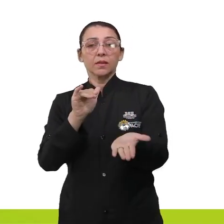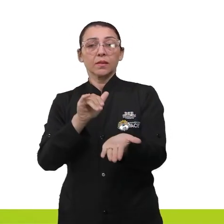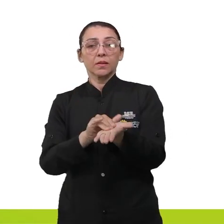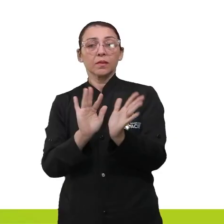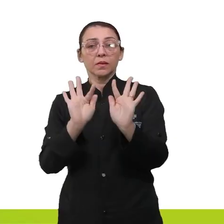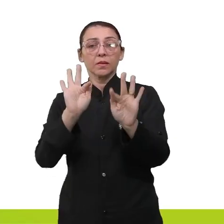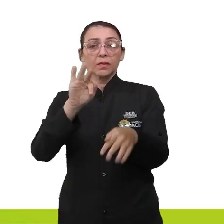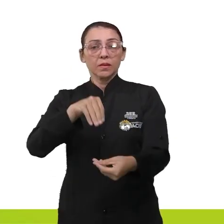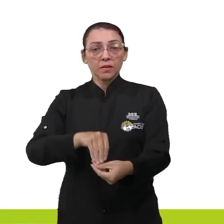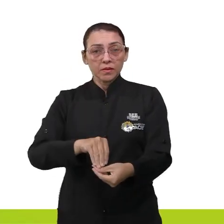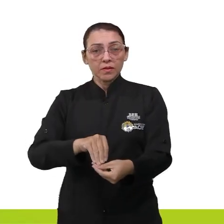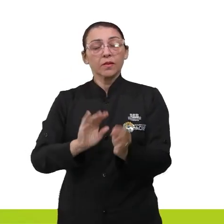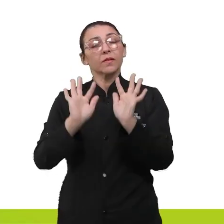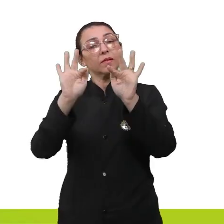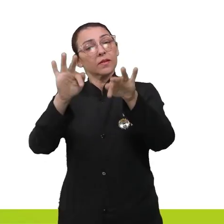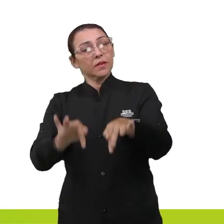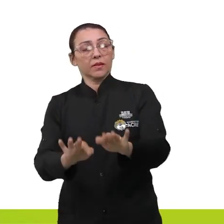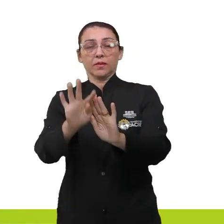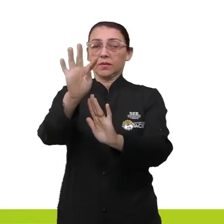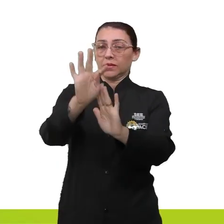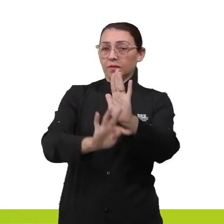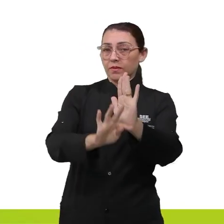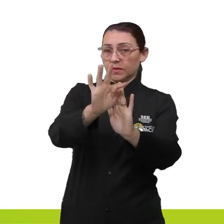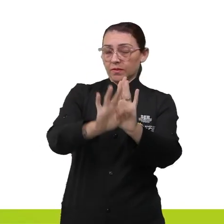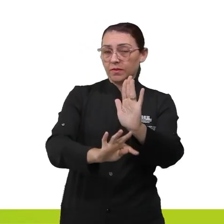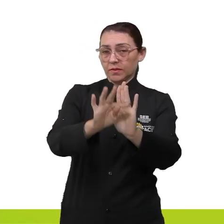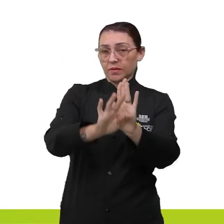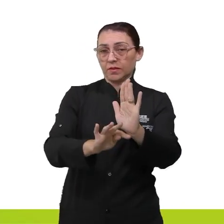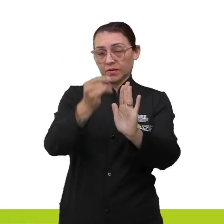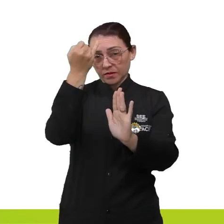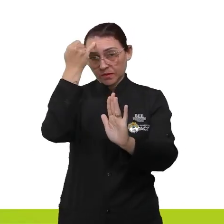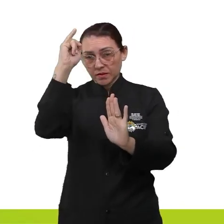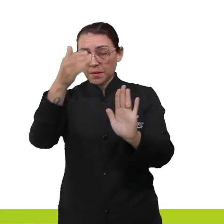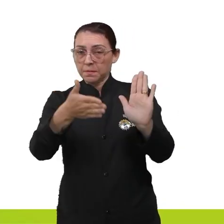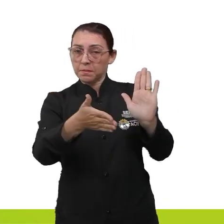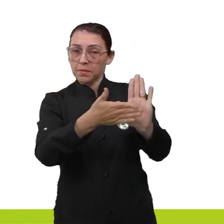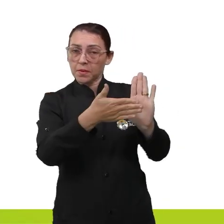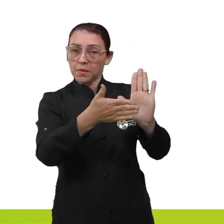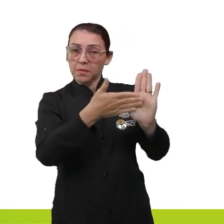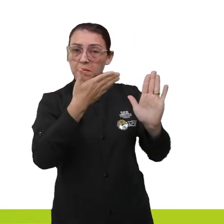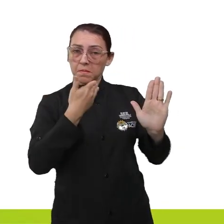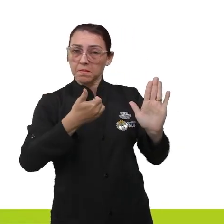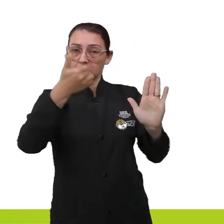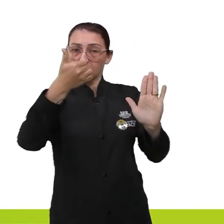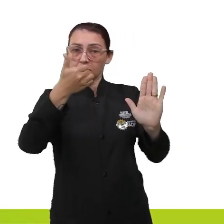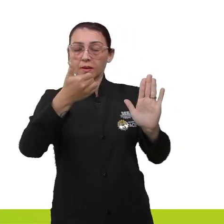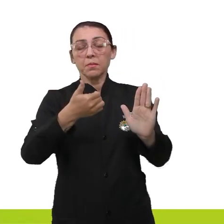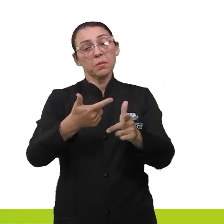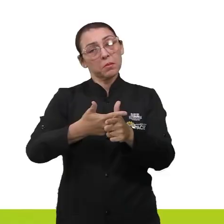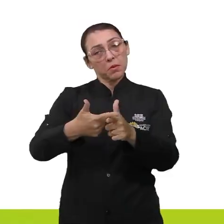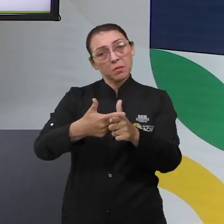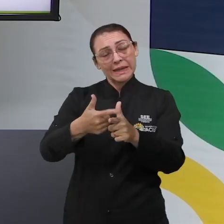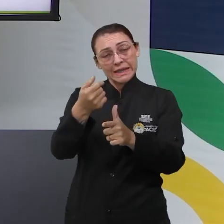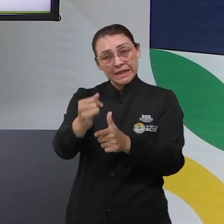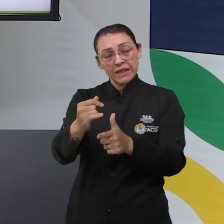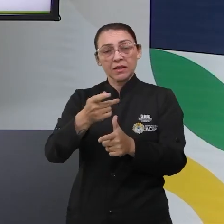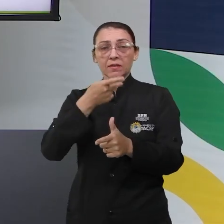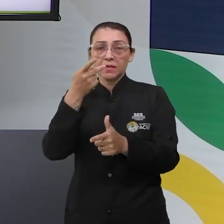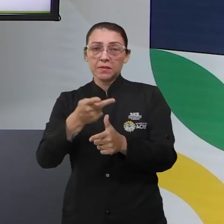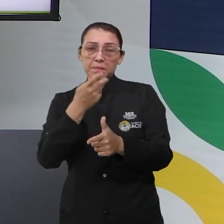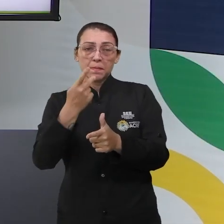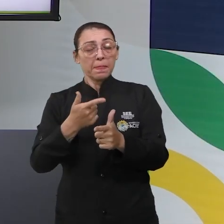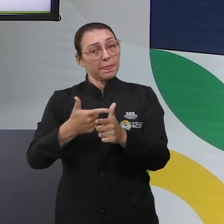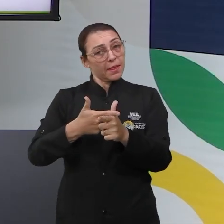que você vai finalizar o seu texto, vai reforçar a ideia e propor uma solução. Se nós estamos falando de